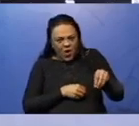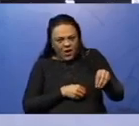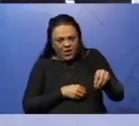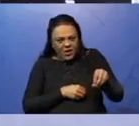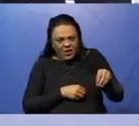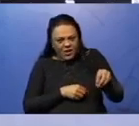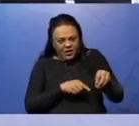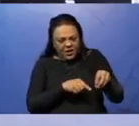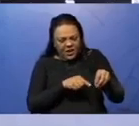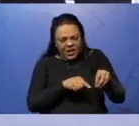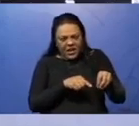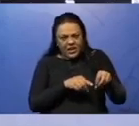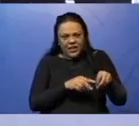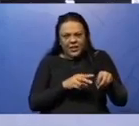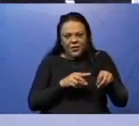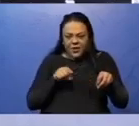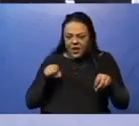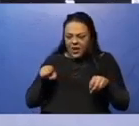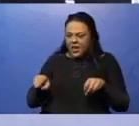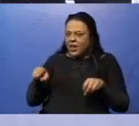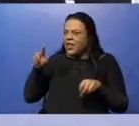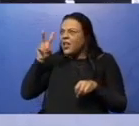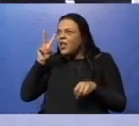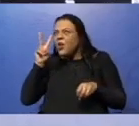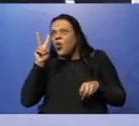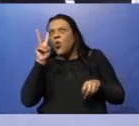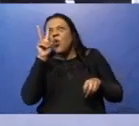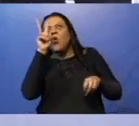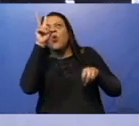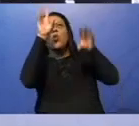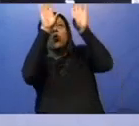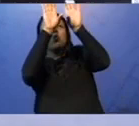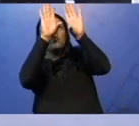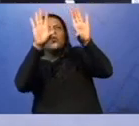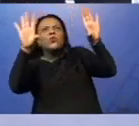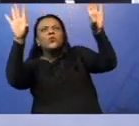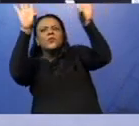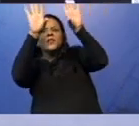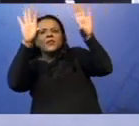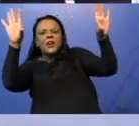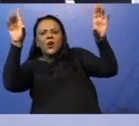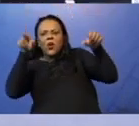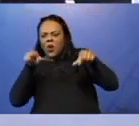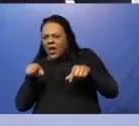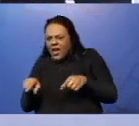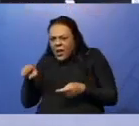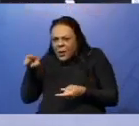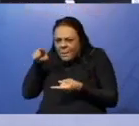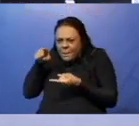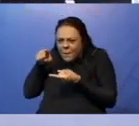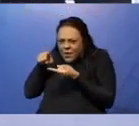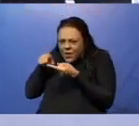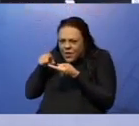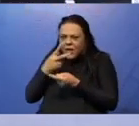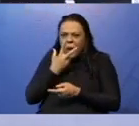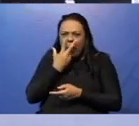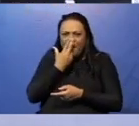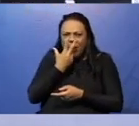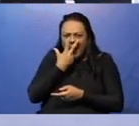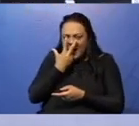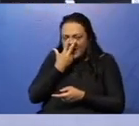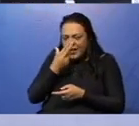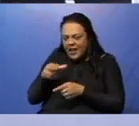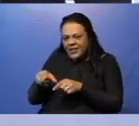o céu e ele acha que ele é tão pequenininho perto do universo que é como se ele fosse um grão de areia. E aí a gente